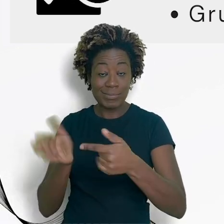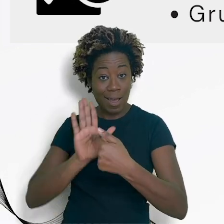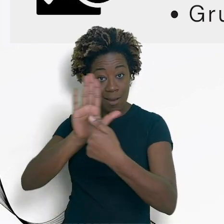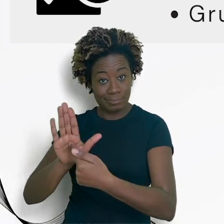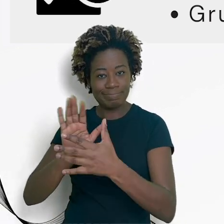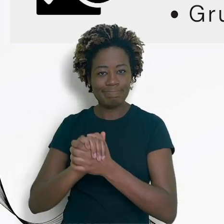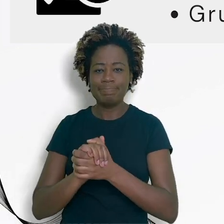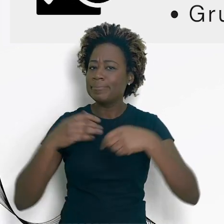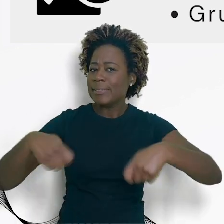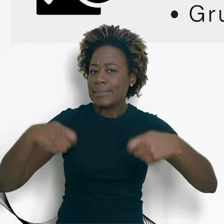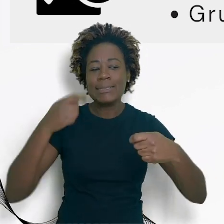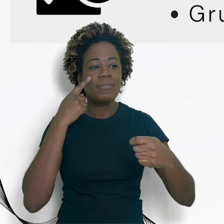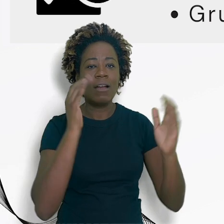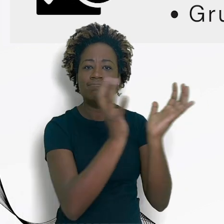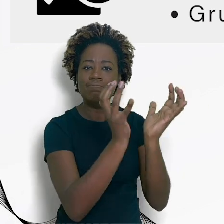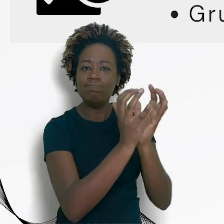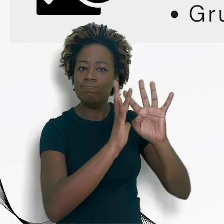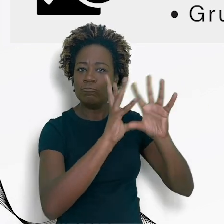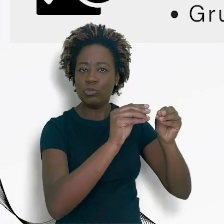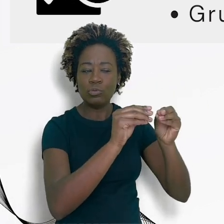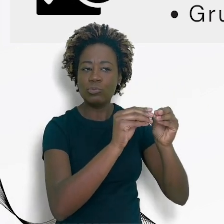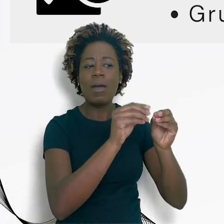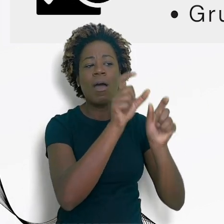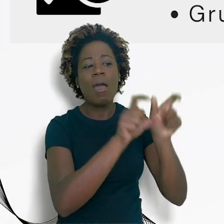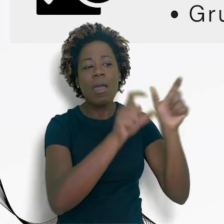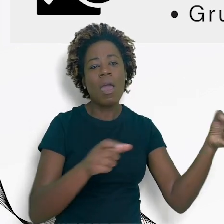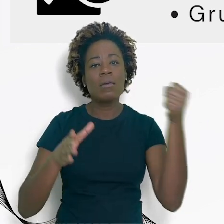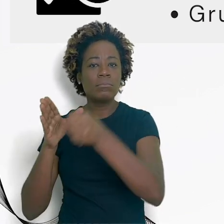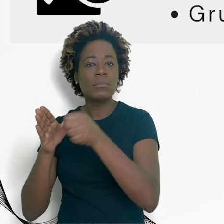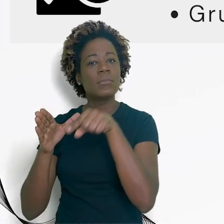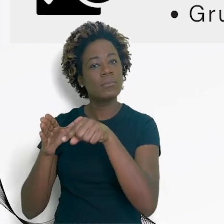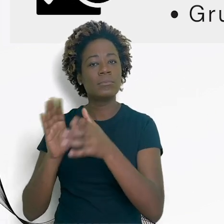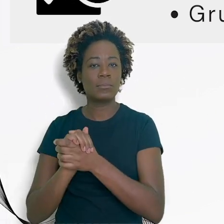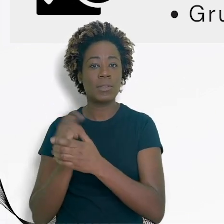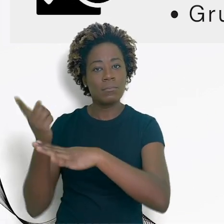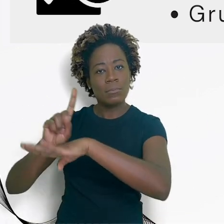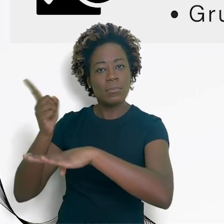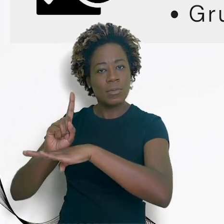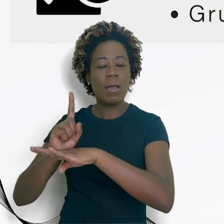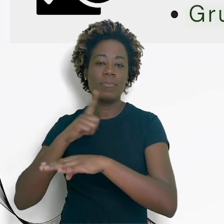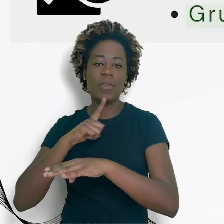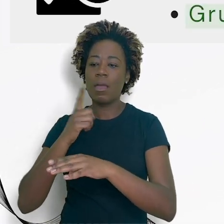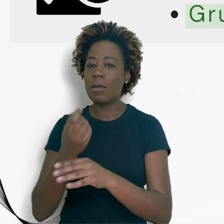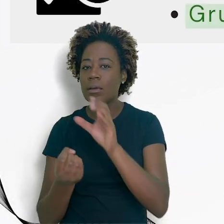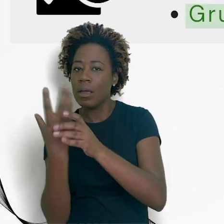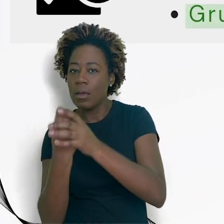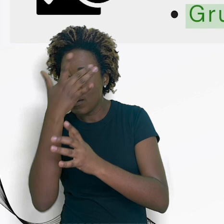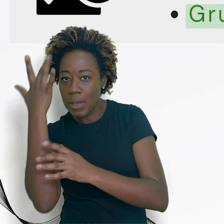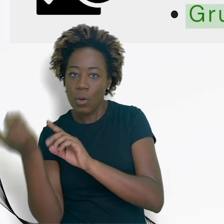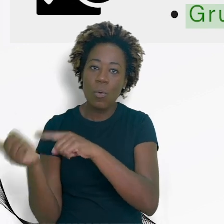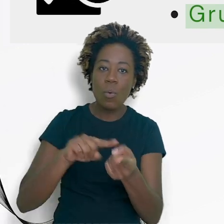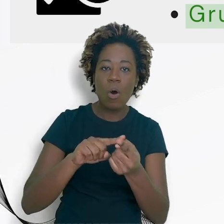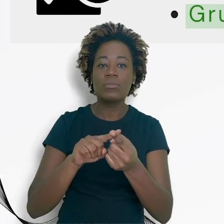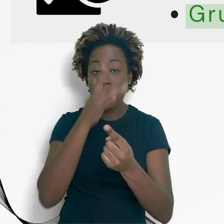encenado. Então você precisa rever a sua ficha técnica e saber exatamente quem você coloca. Se o espetáculo possui um elenco que criou ele e o